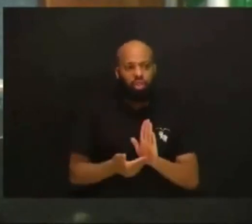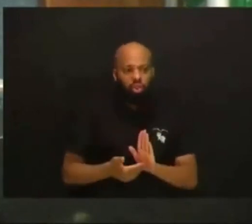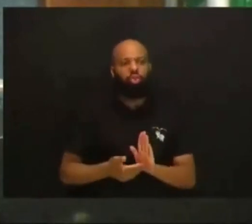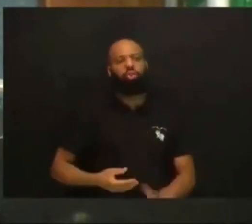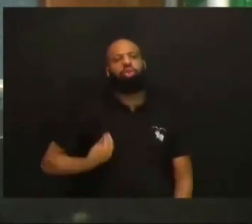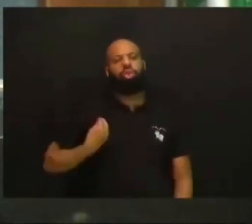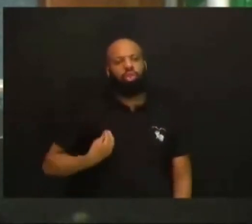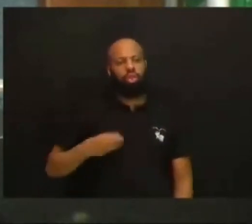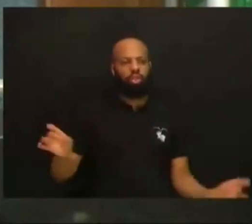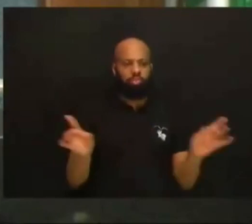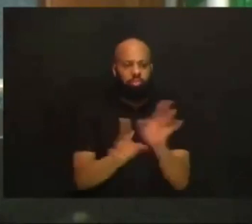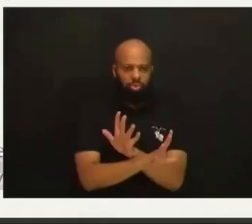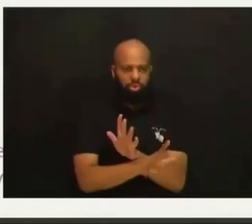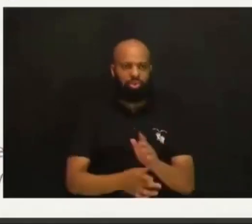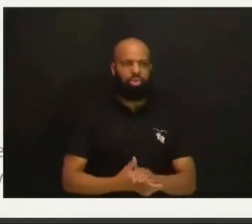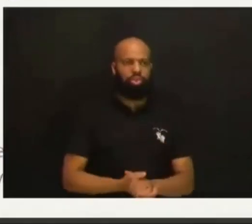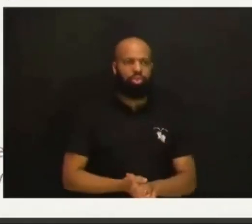vitais ali estabelecidas.